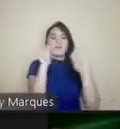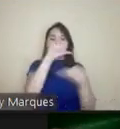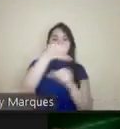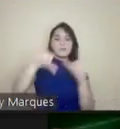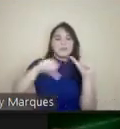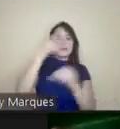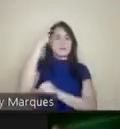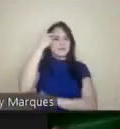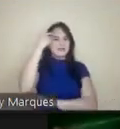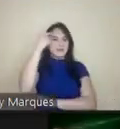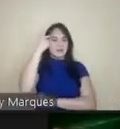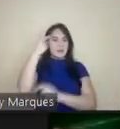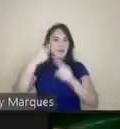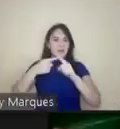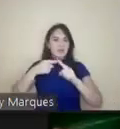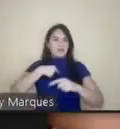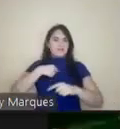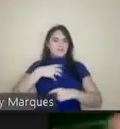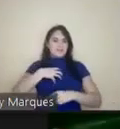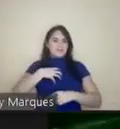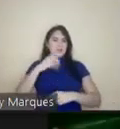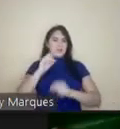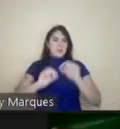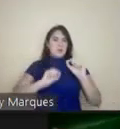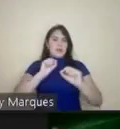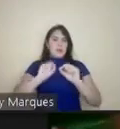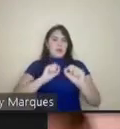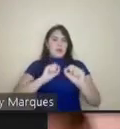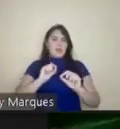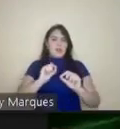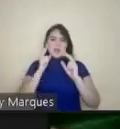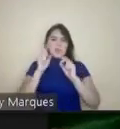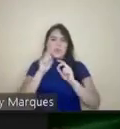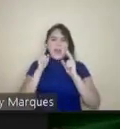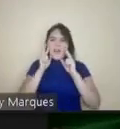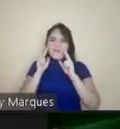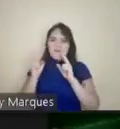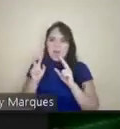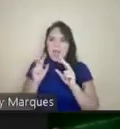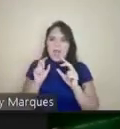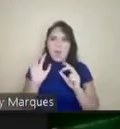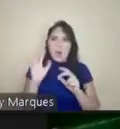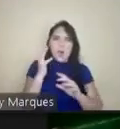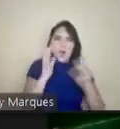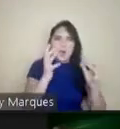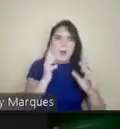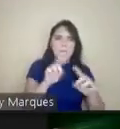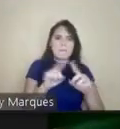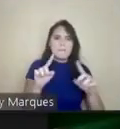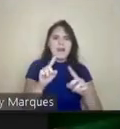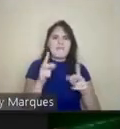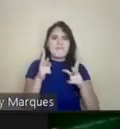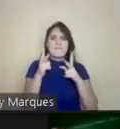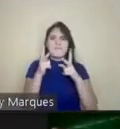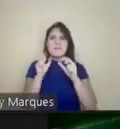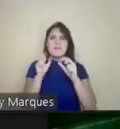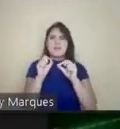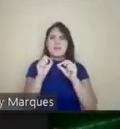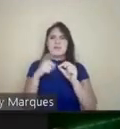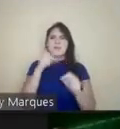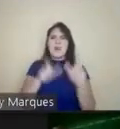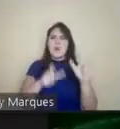o que mais me dói de tudo isso hoje não é ver o que está acontecendo somente, não, é ver que tem gente ainda que concorda com isso. Aí é que loucura isso tudo.